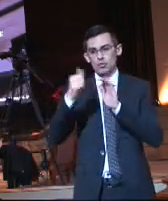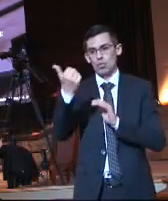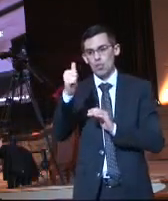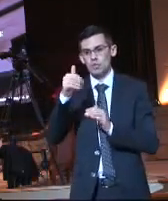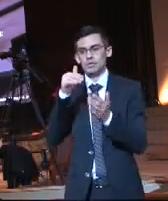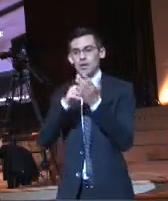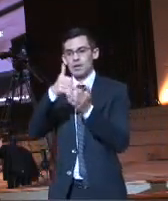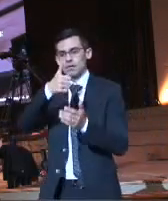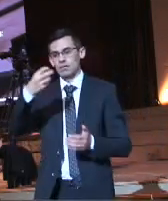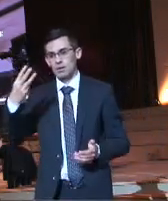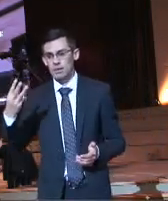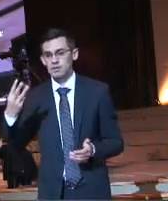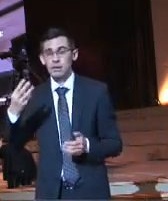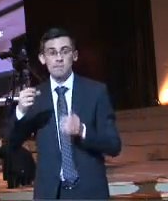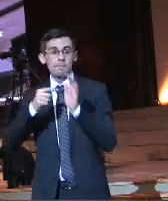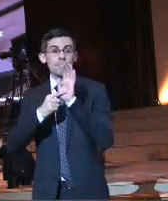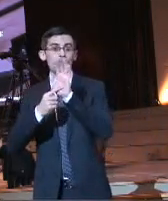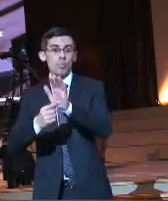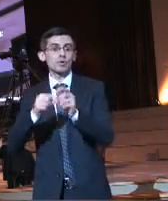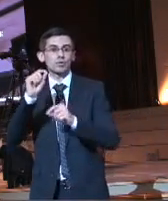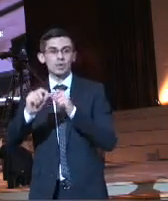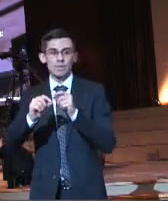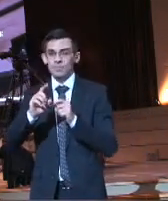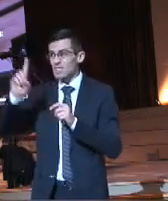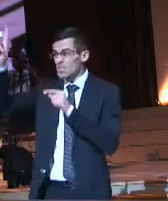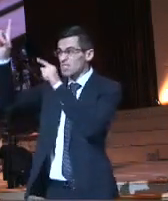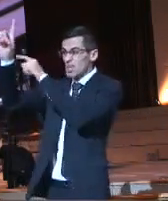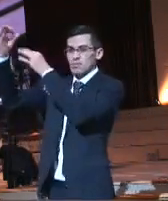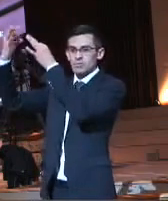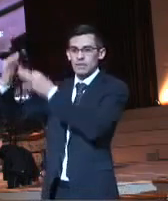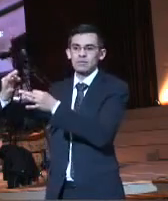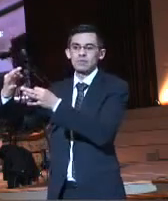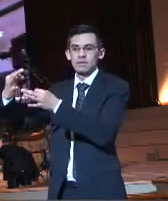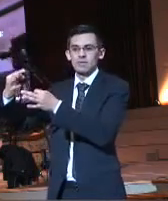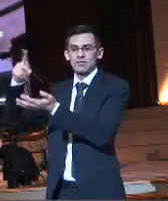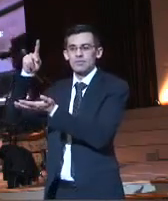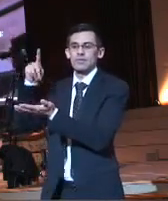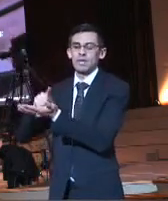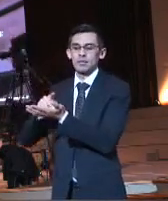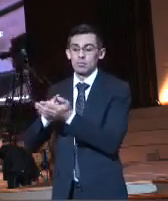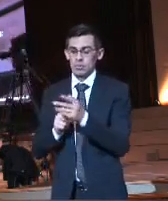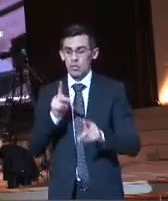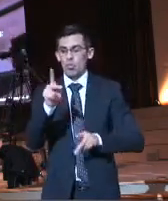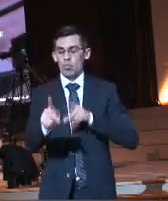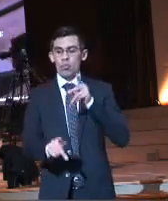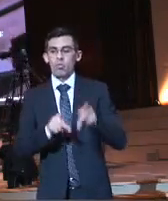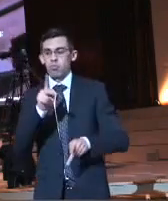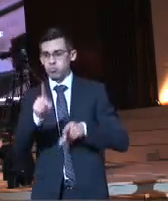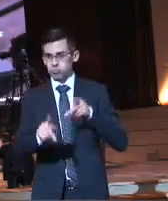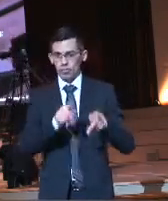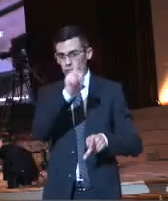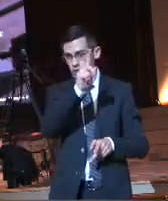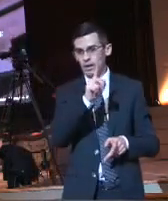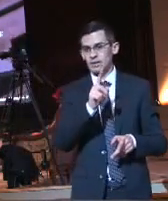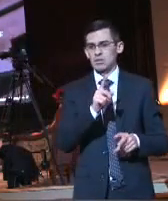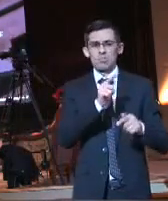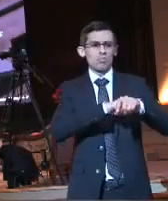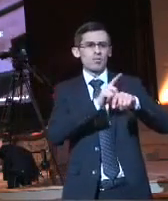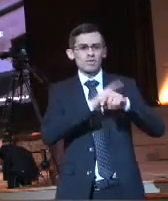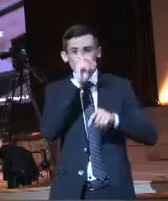13, dão o caráter de Deus no meio do sofrimento. Quando o povo de Judá está vivendo um grande